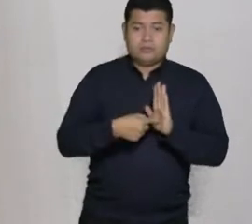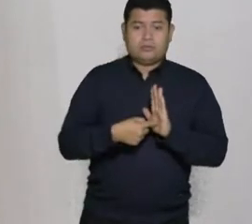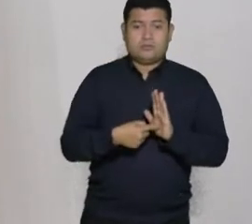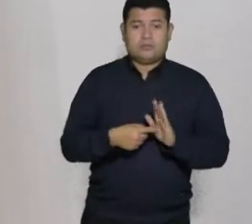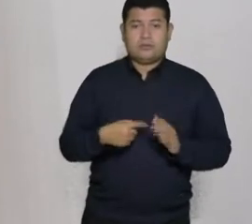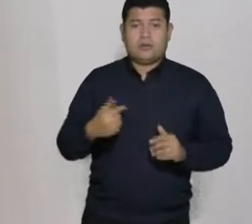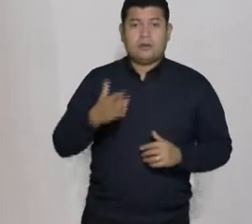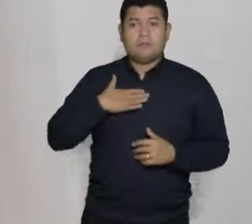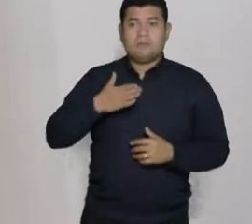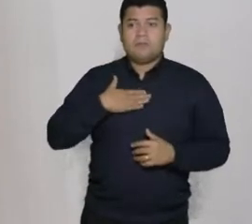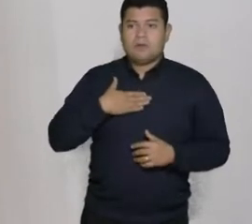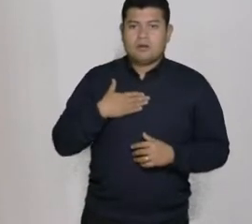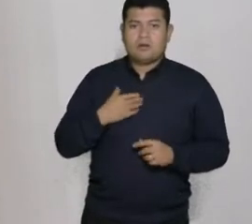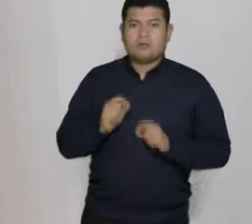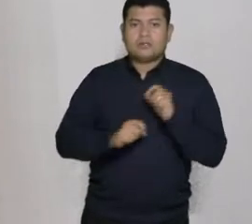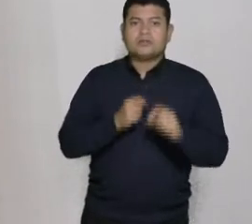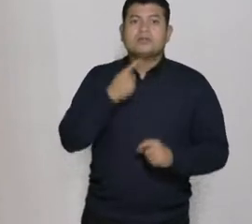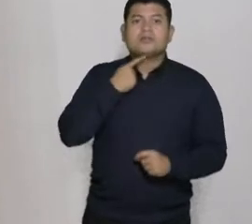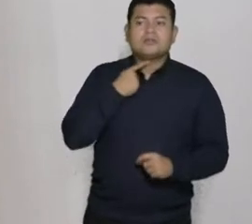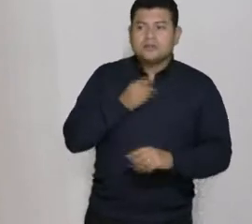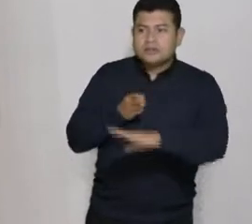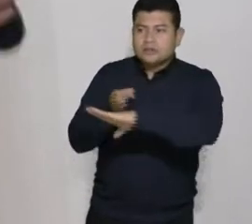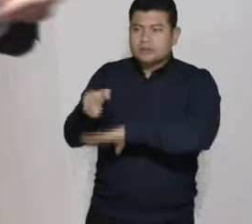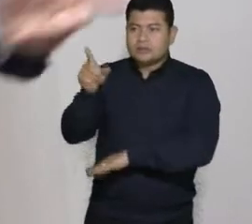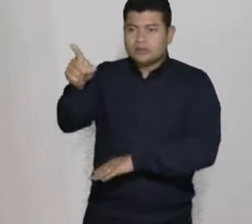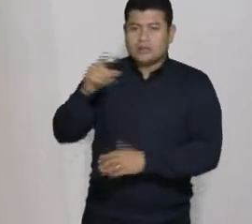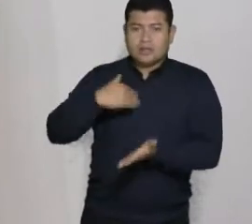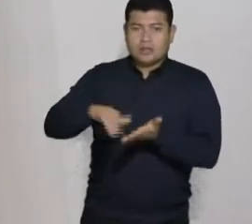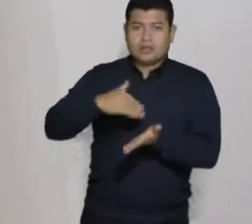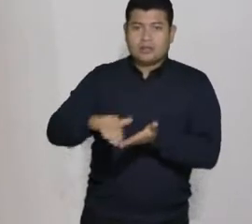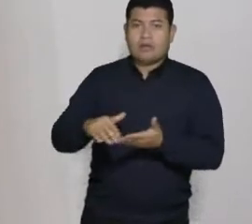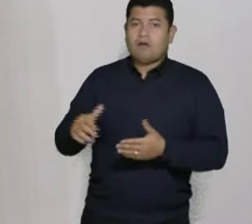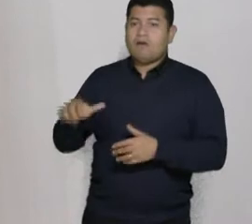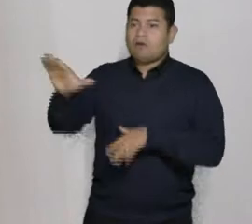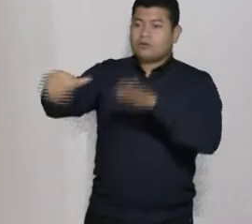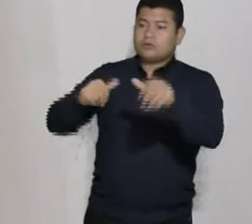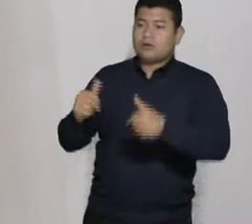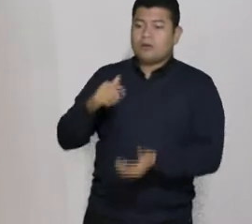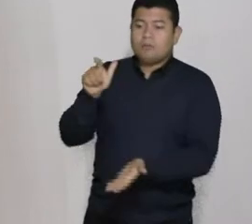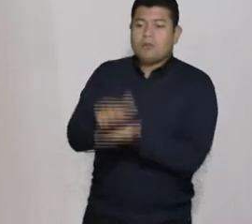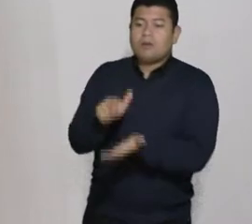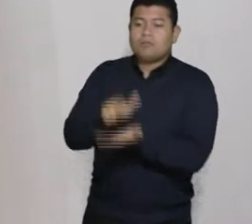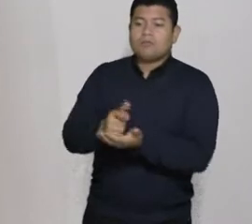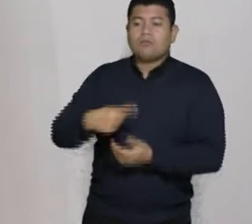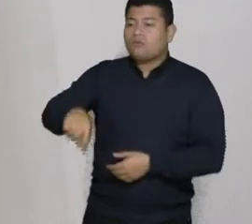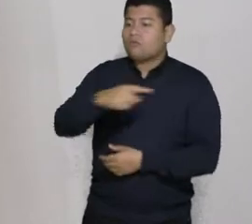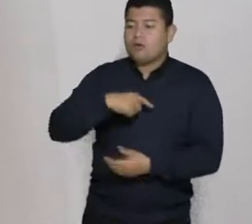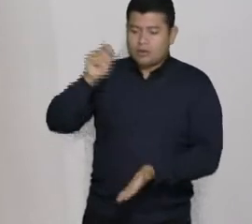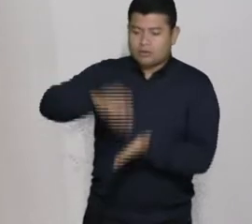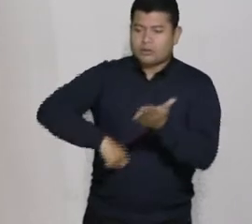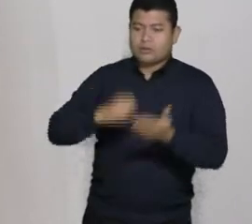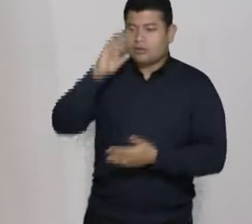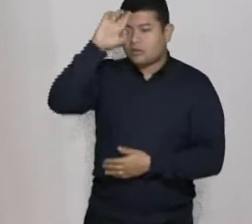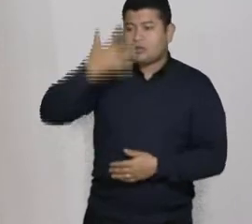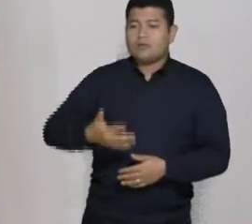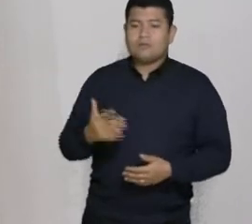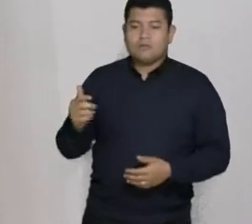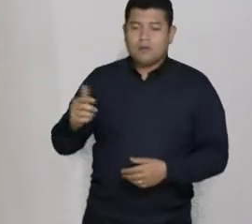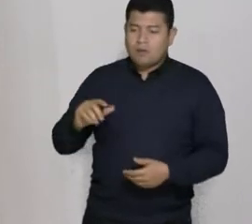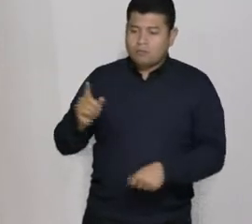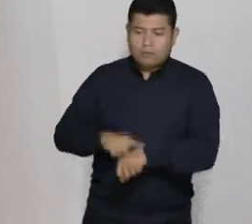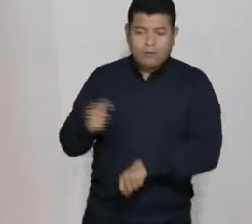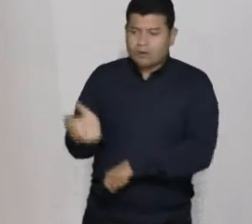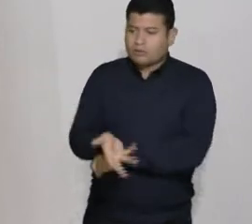a minha vontade é ir lá na secretaria chamar todo mundo eu Cadê o papel aí vamos resolver vamos assinar esse negócio aí vamos fazer